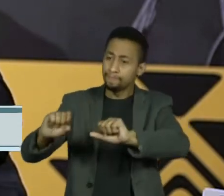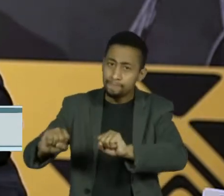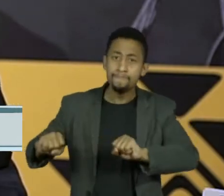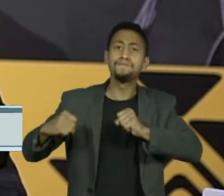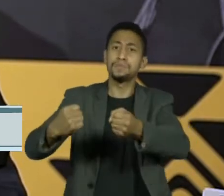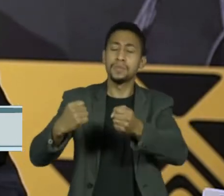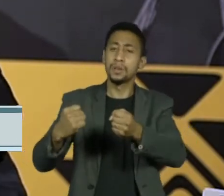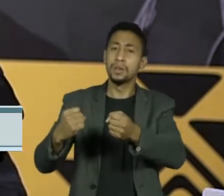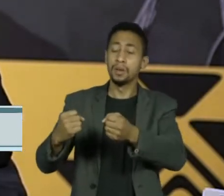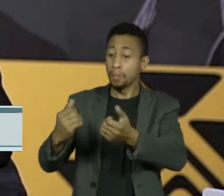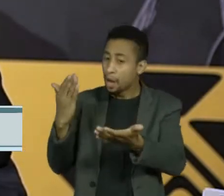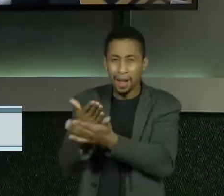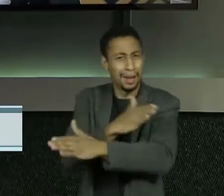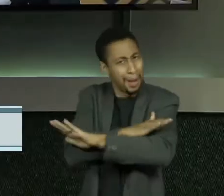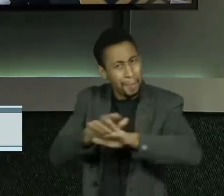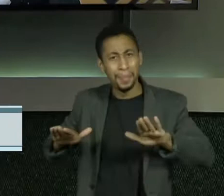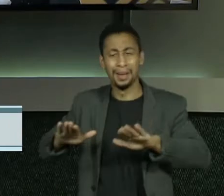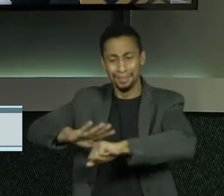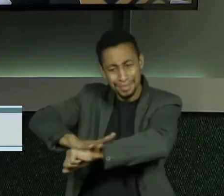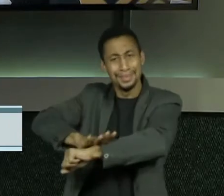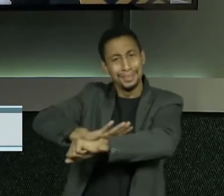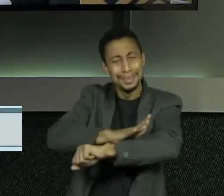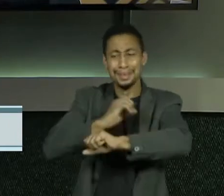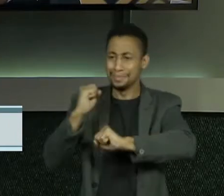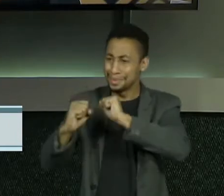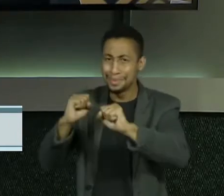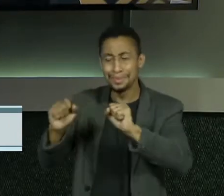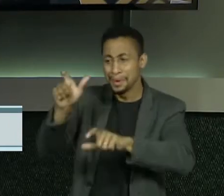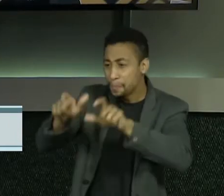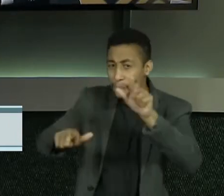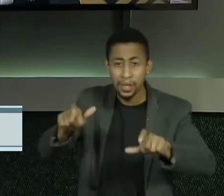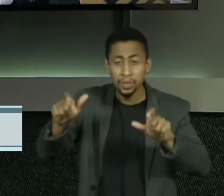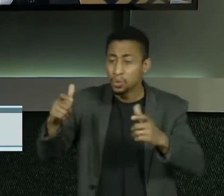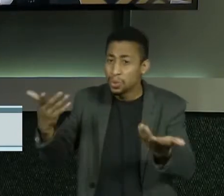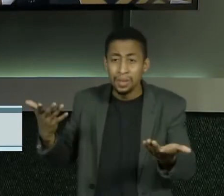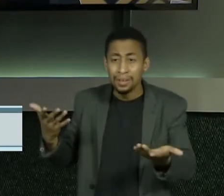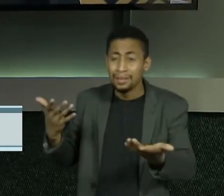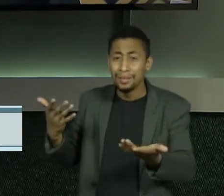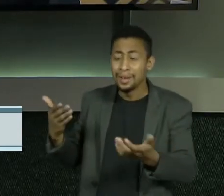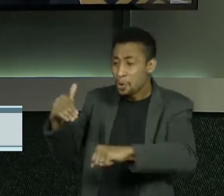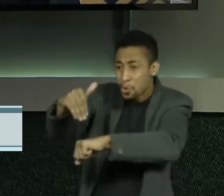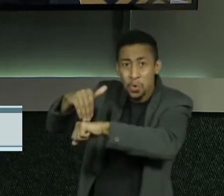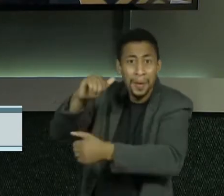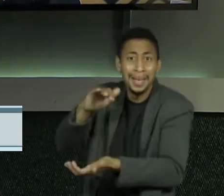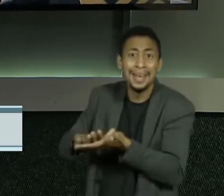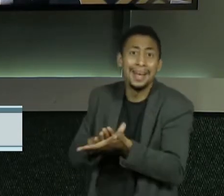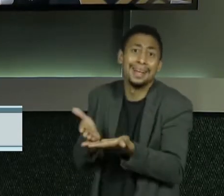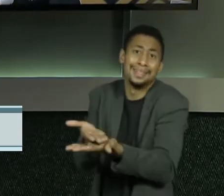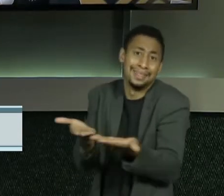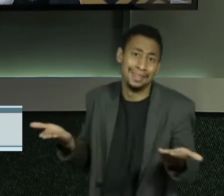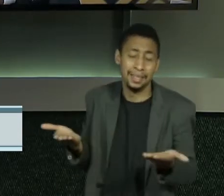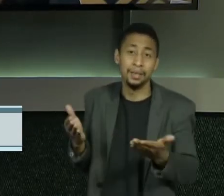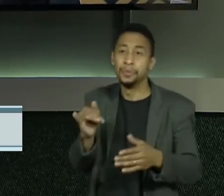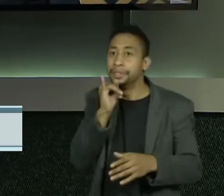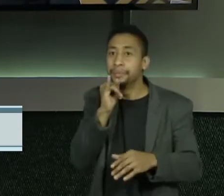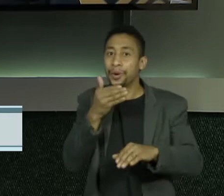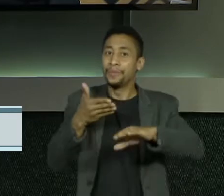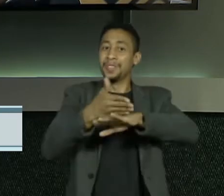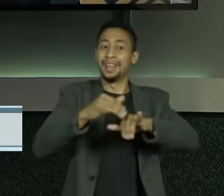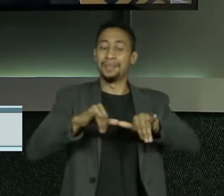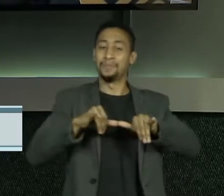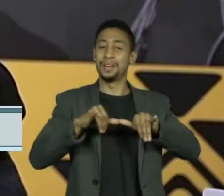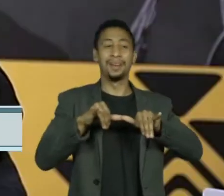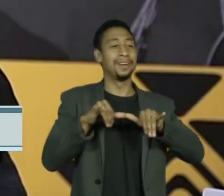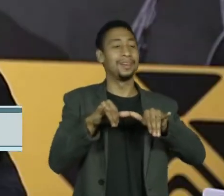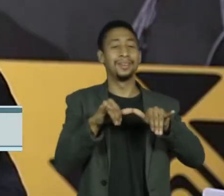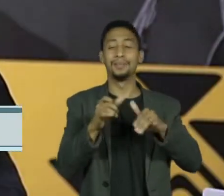coisas continue ceifando a vida de pessoas inocentes, negras ou brancas, no nosso Brasil. Ninguém pode entrar num supermercado para fazer uma